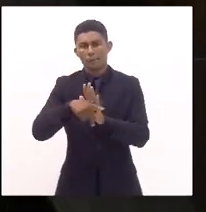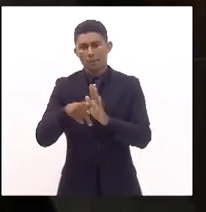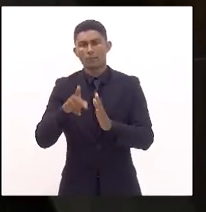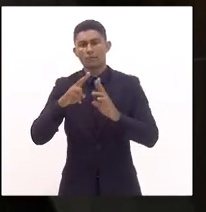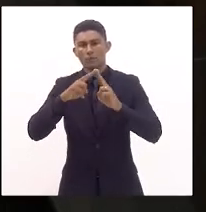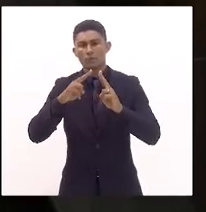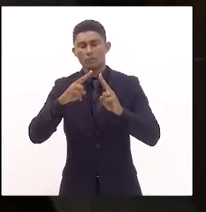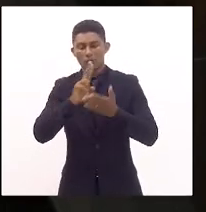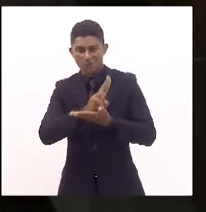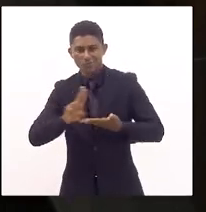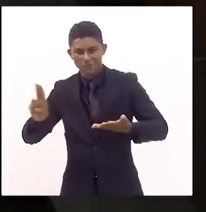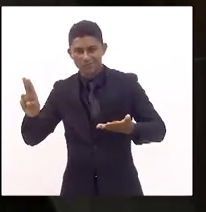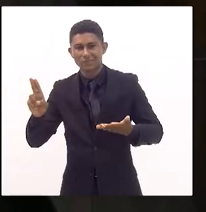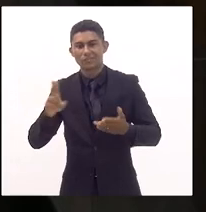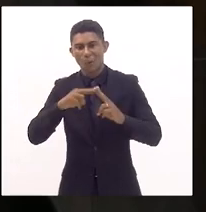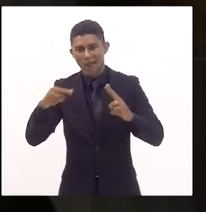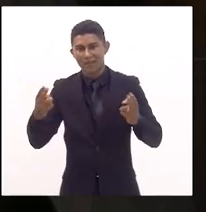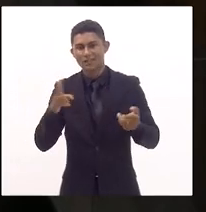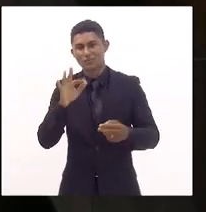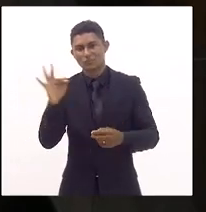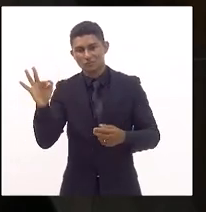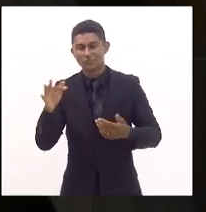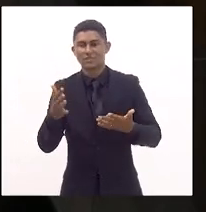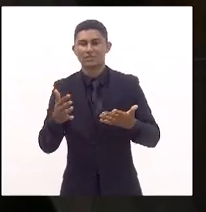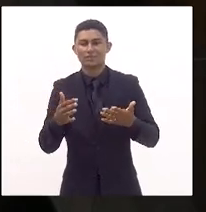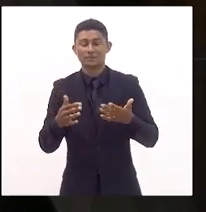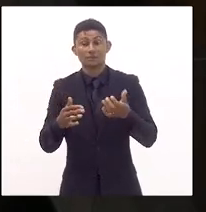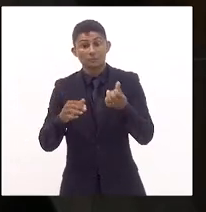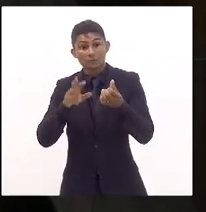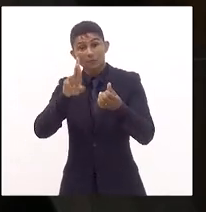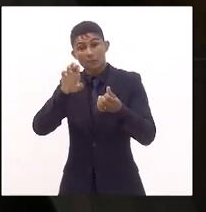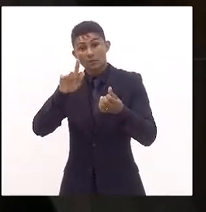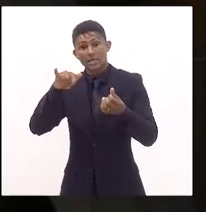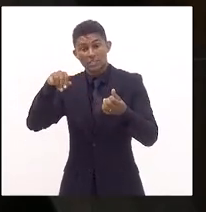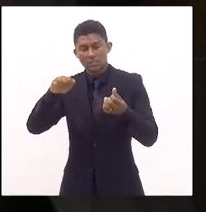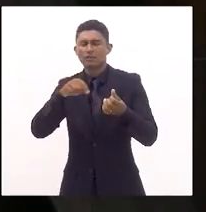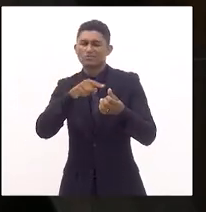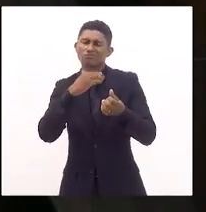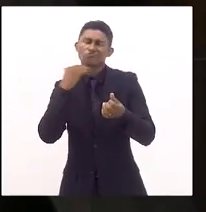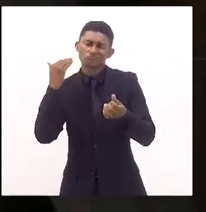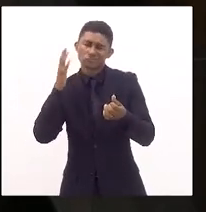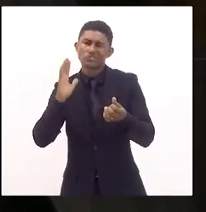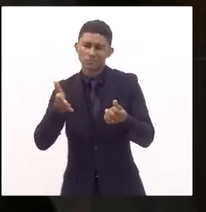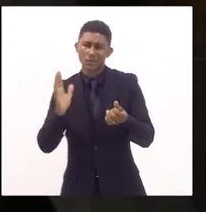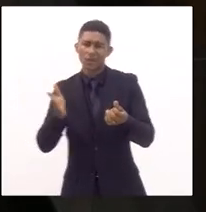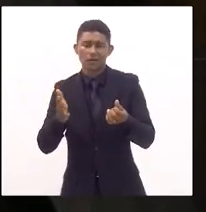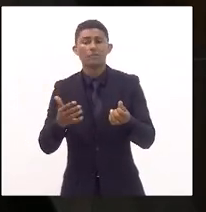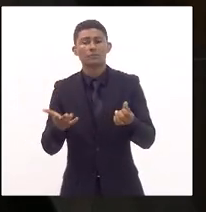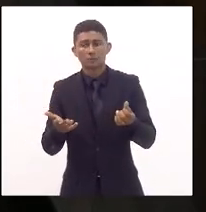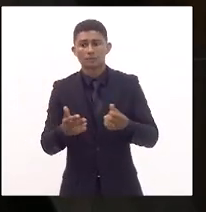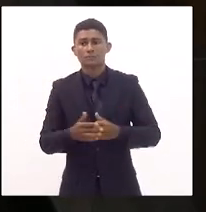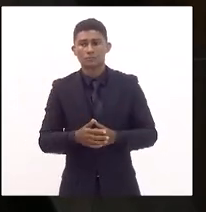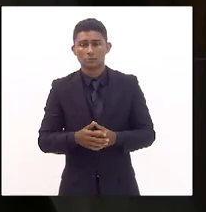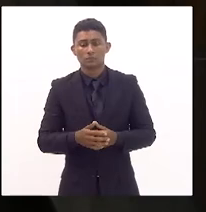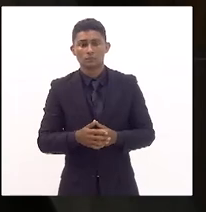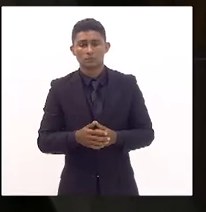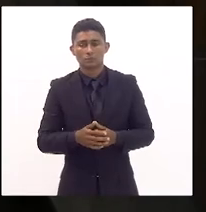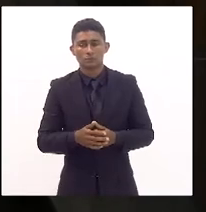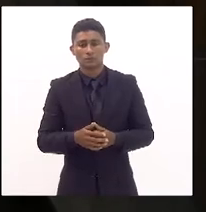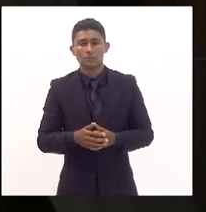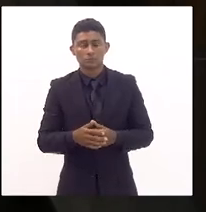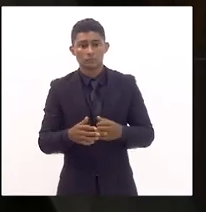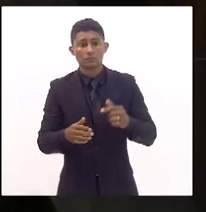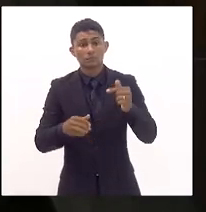UERJ, Regina Leite Garcia, que já nos deixou, duas grandes figuras, duas grandes damas da educação brasileira,